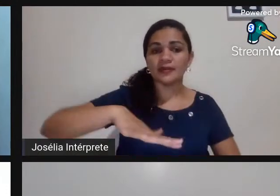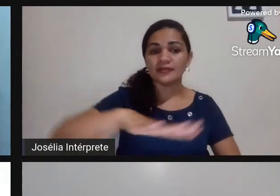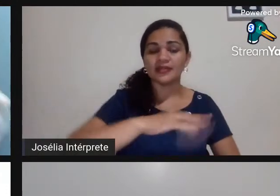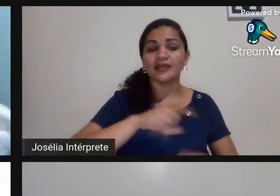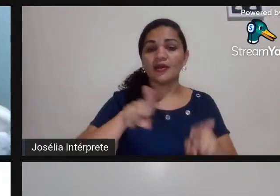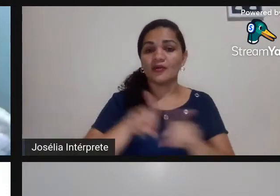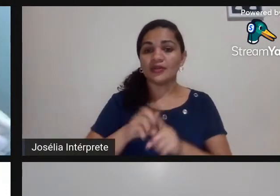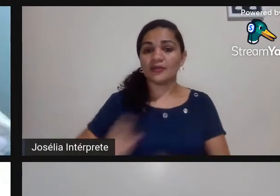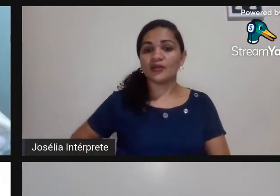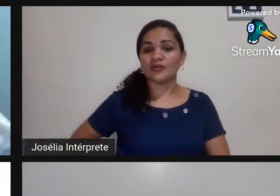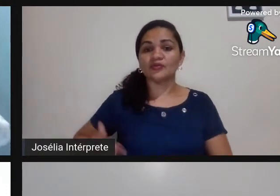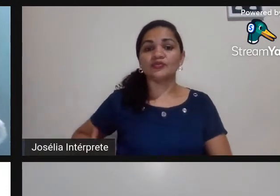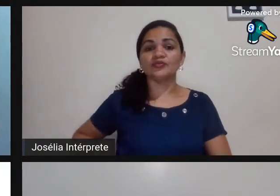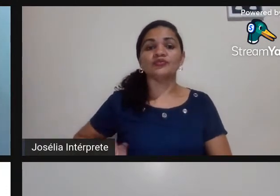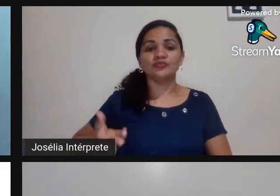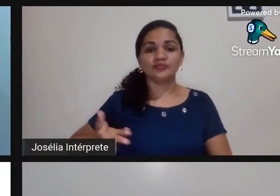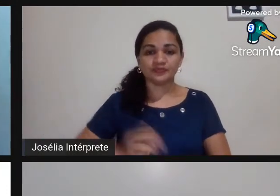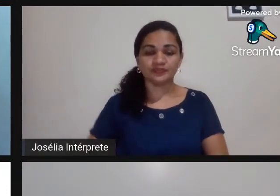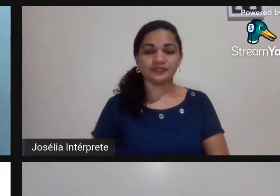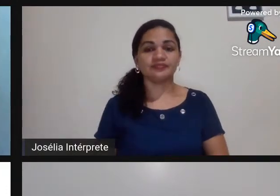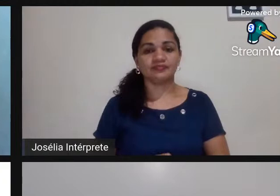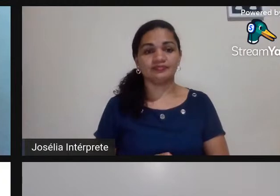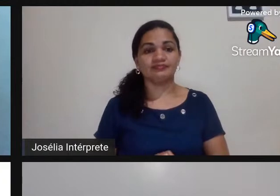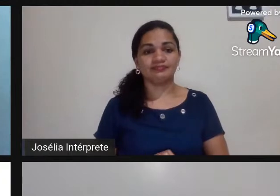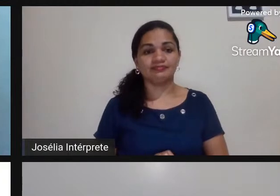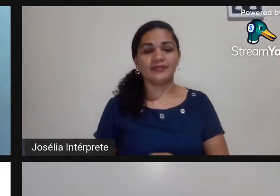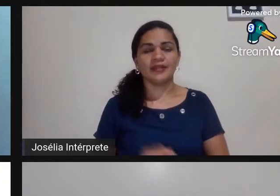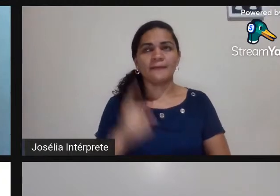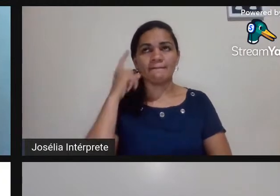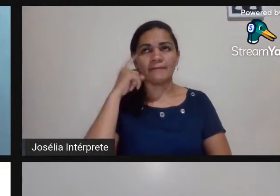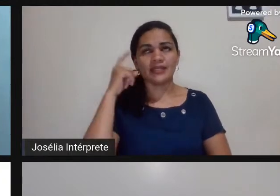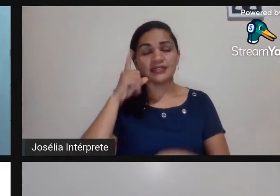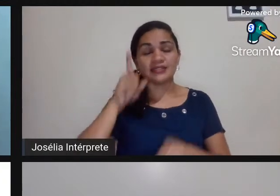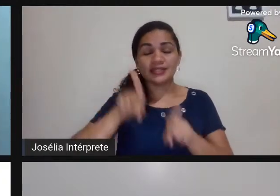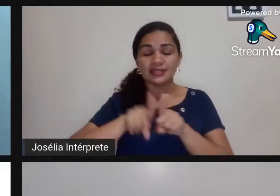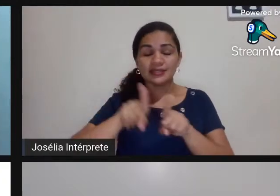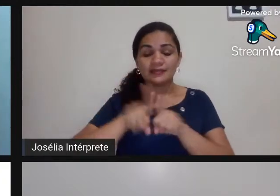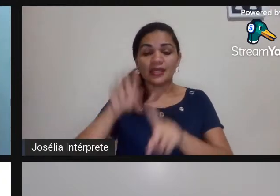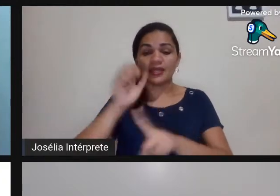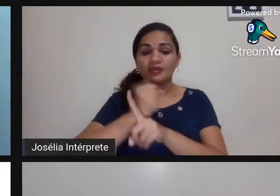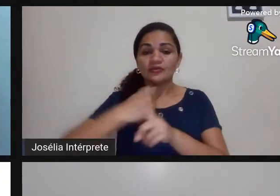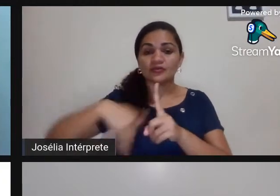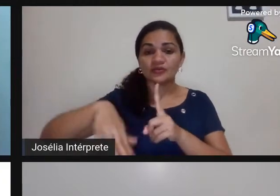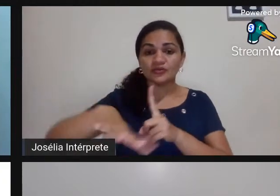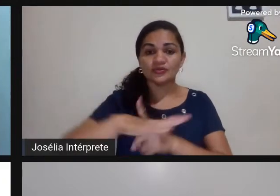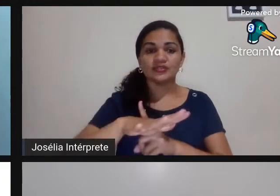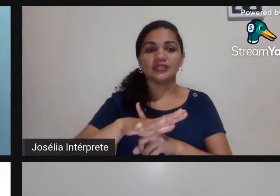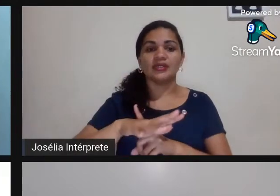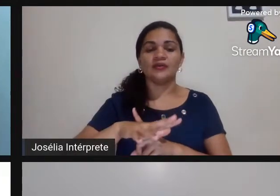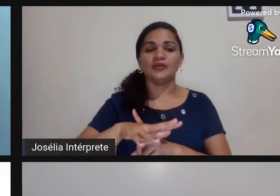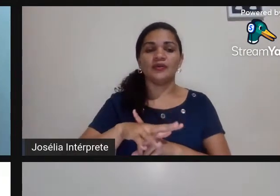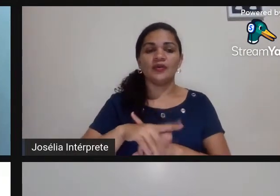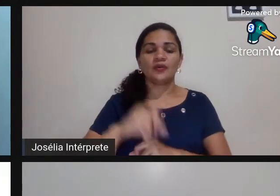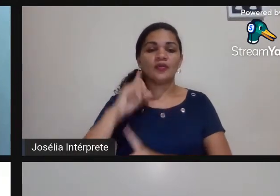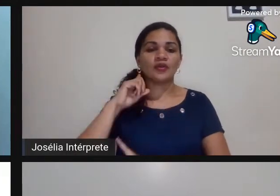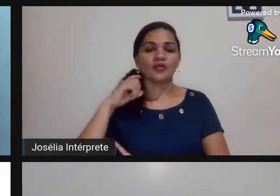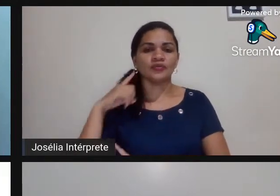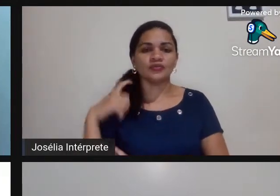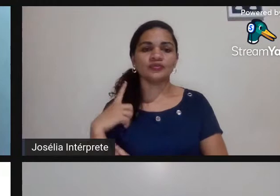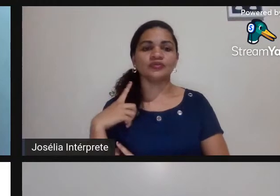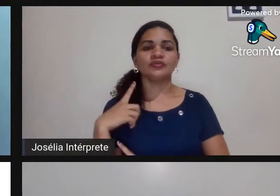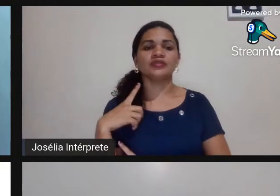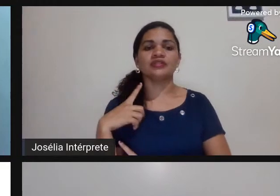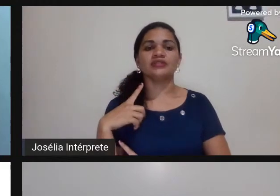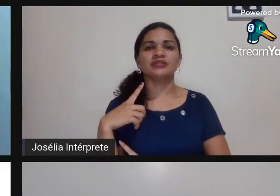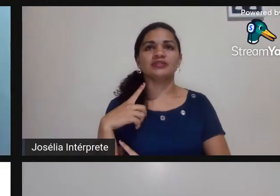sentindo no bolso é o viés econômico mas também o começa a pensar nas questões sociais foi falando de resíduos É eu tô